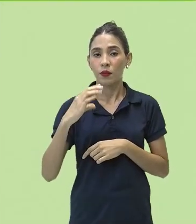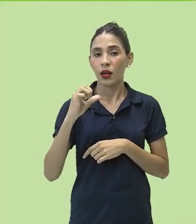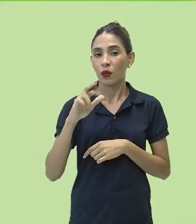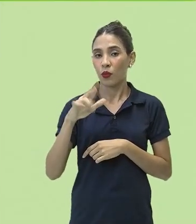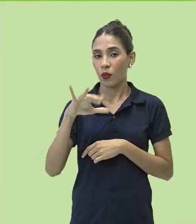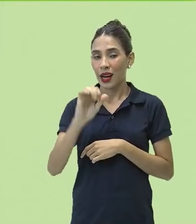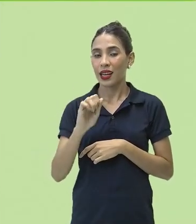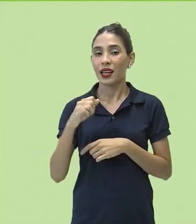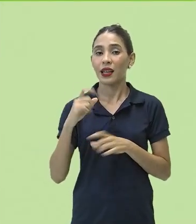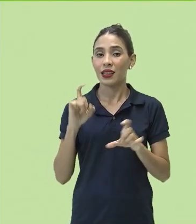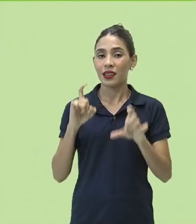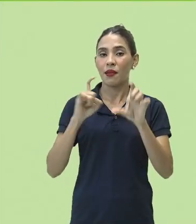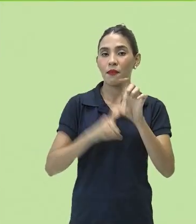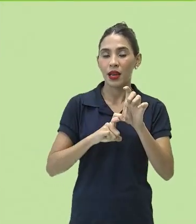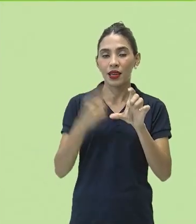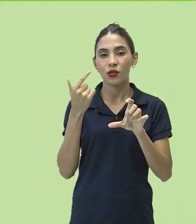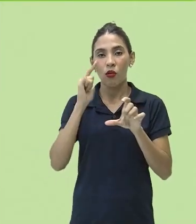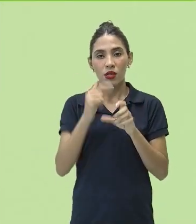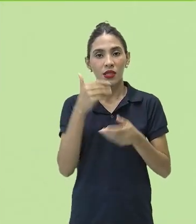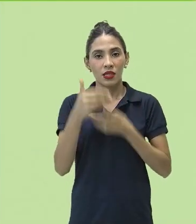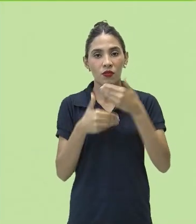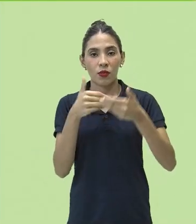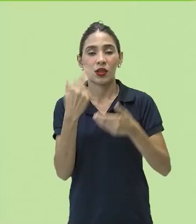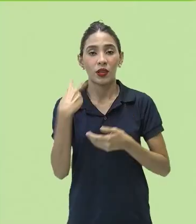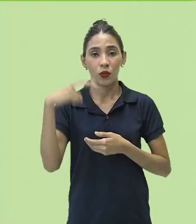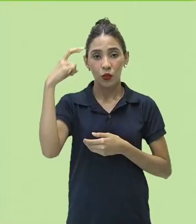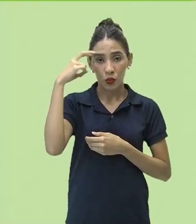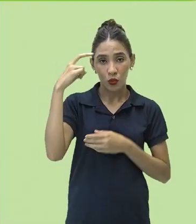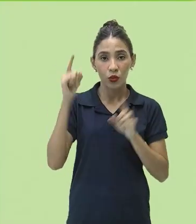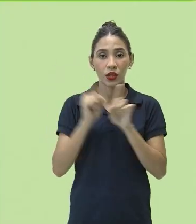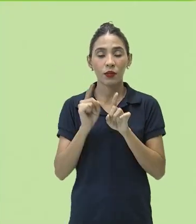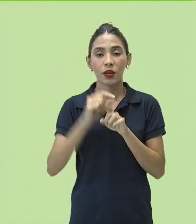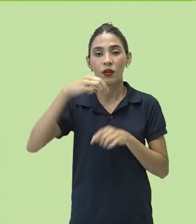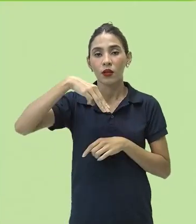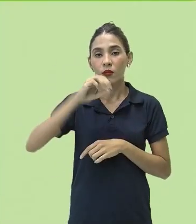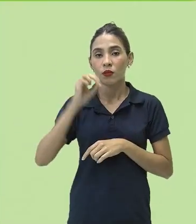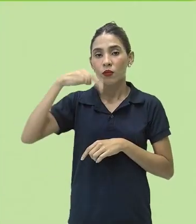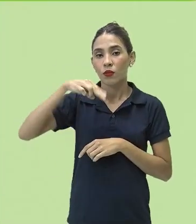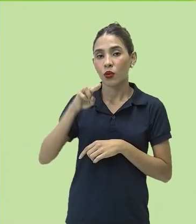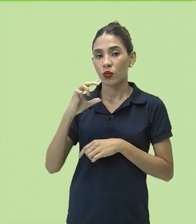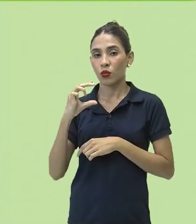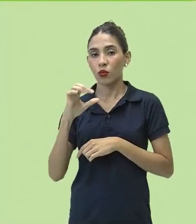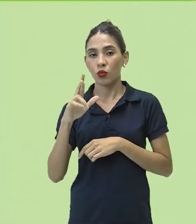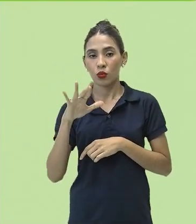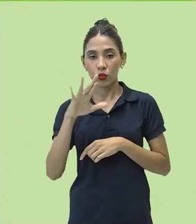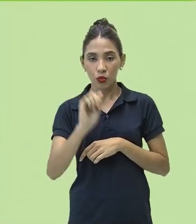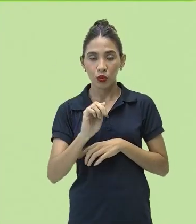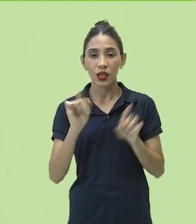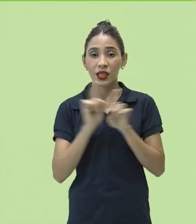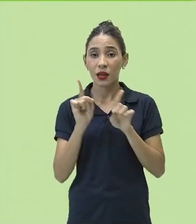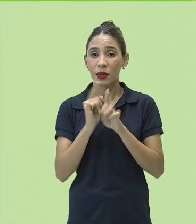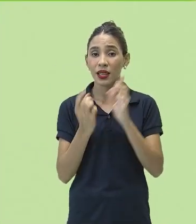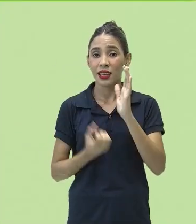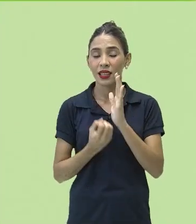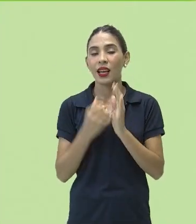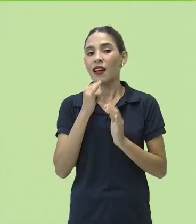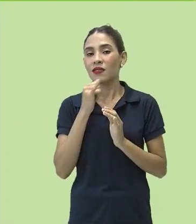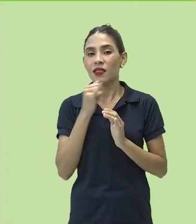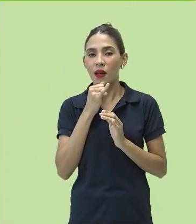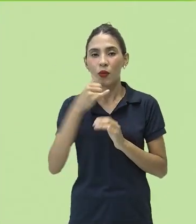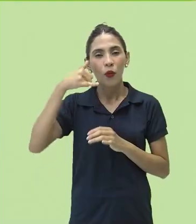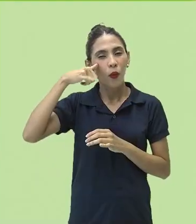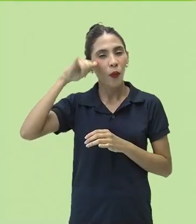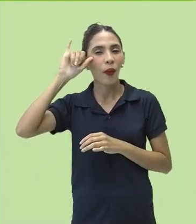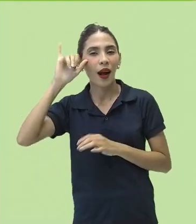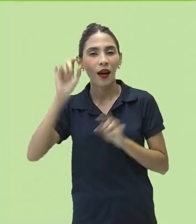aí o desenvolvimento das culturas, das monoculturas, e também a parte da criação de gado, onde o